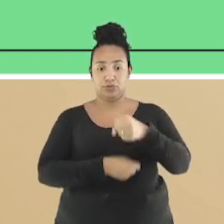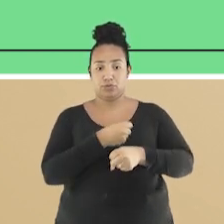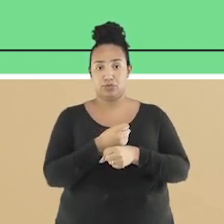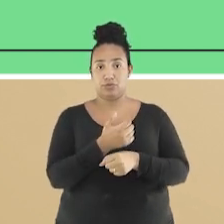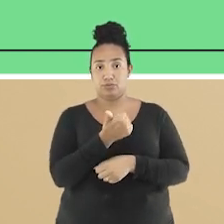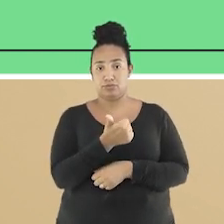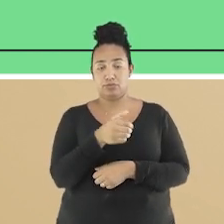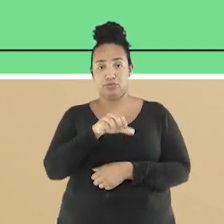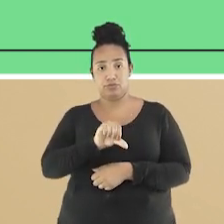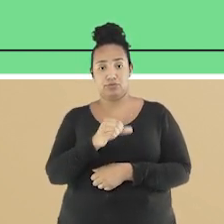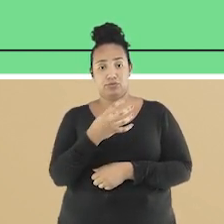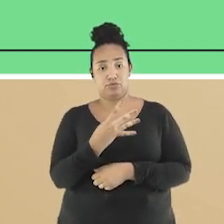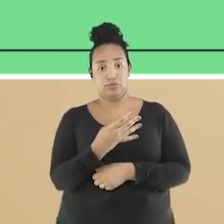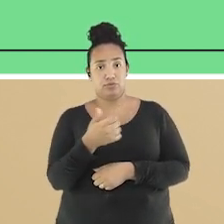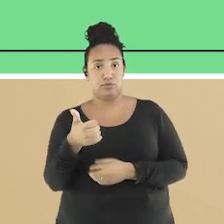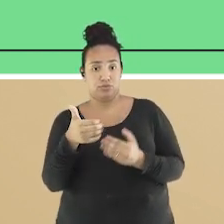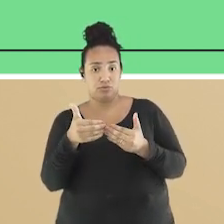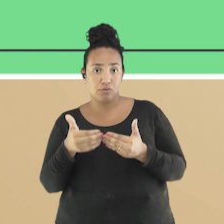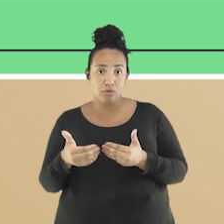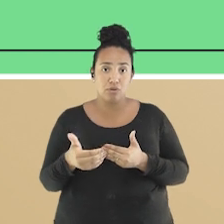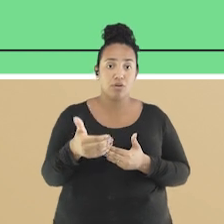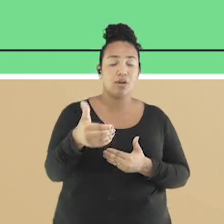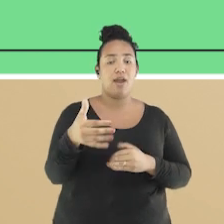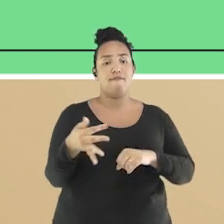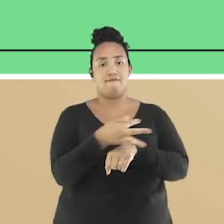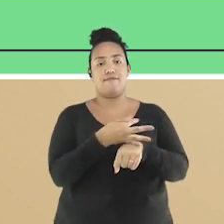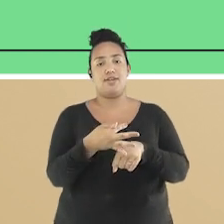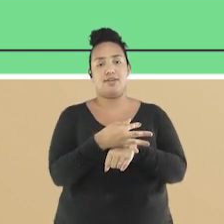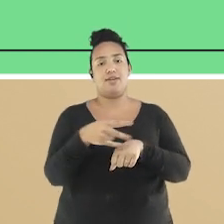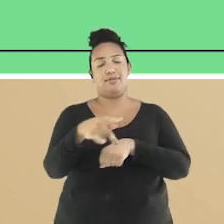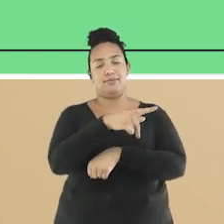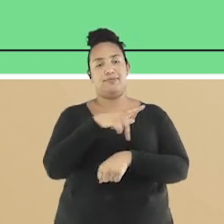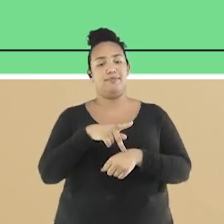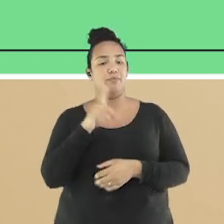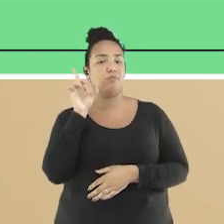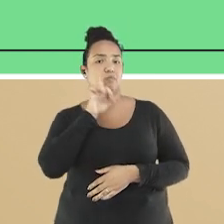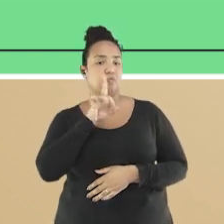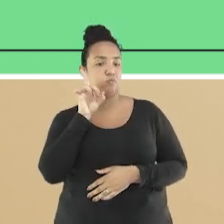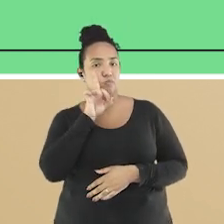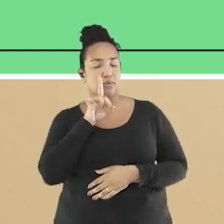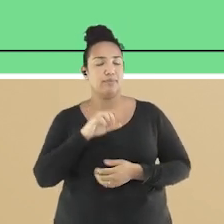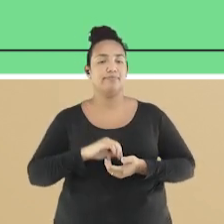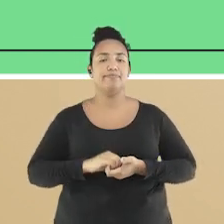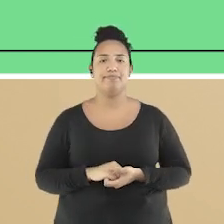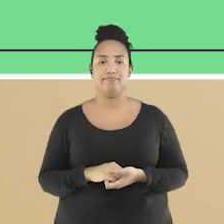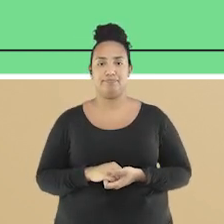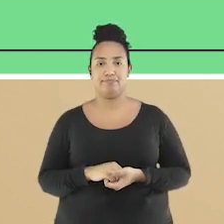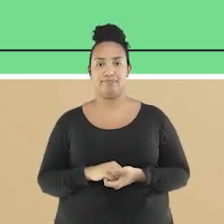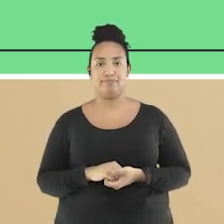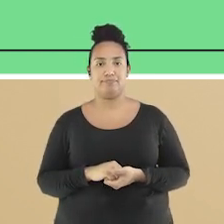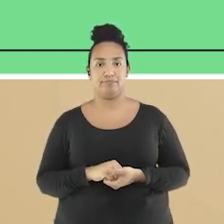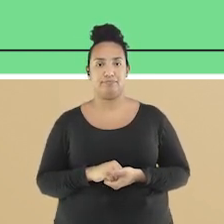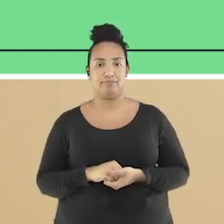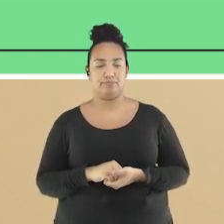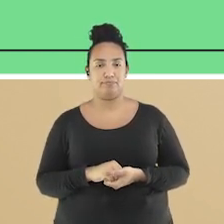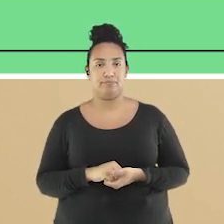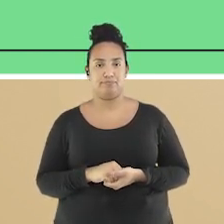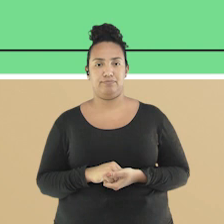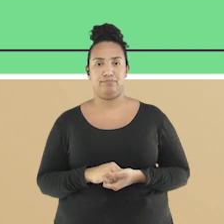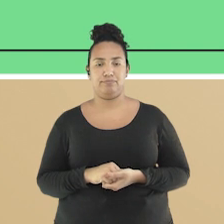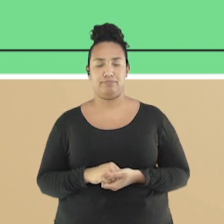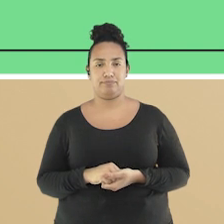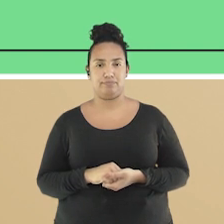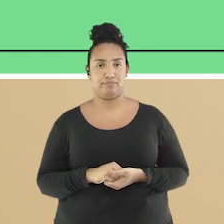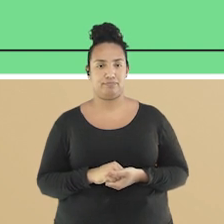federal nos Estados Unidos desde 1941. But the tradition of Independence Day celebration